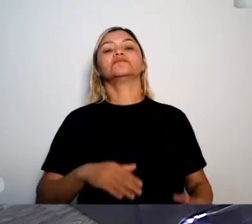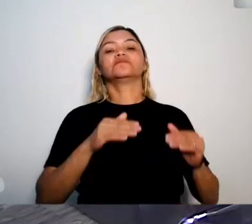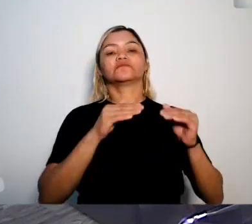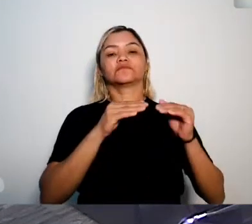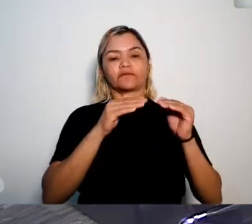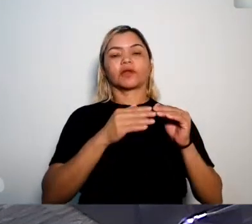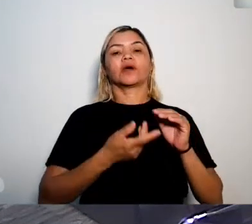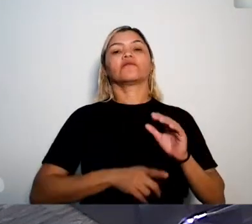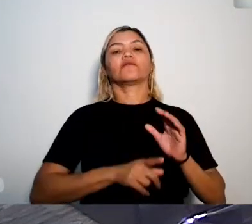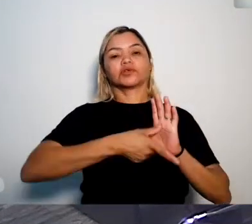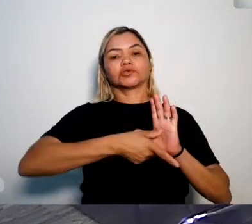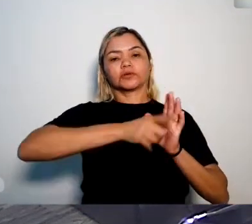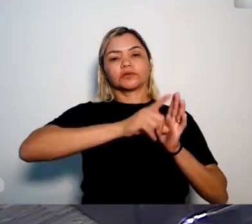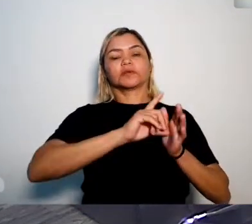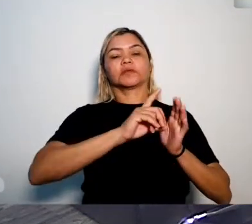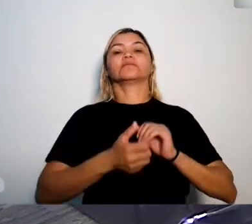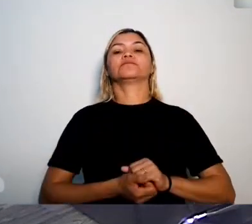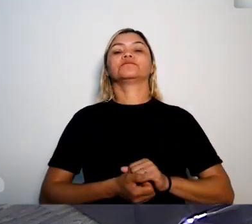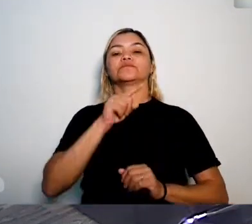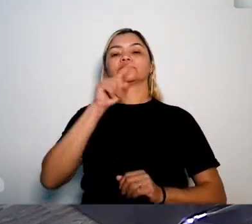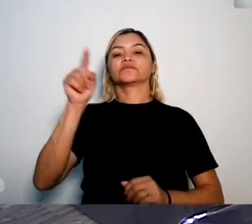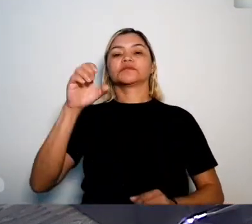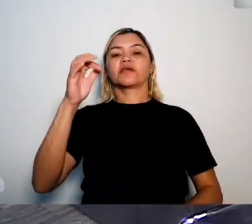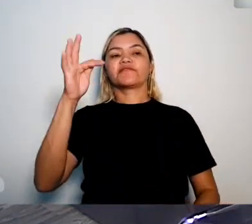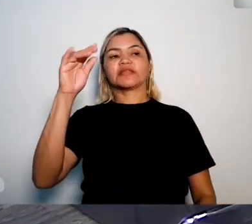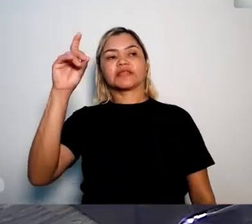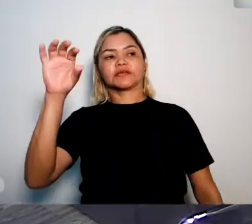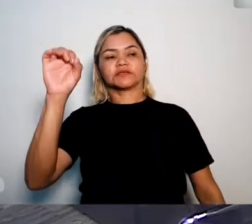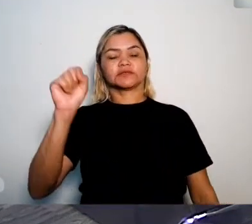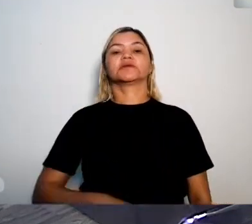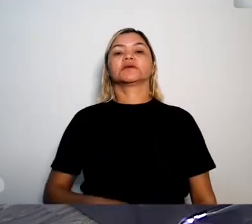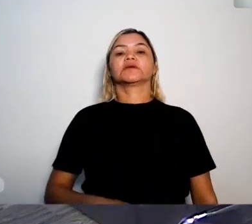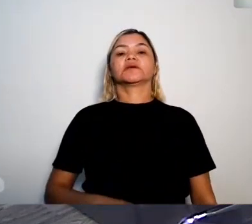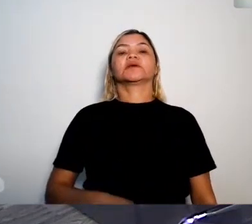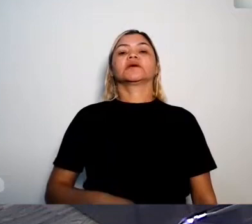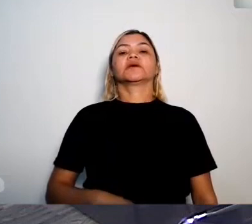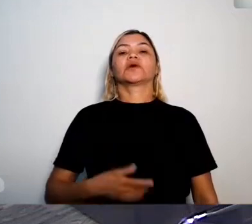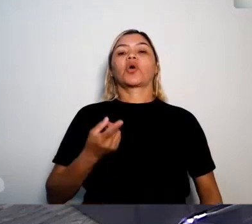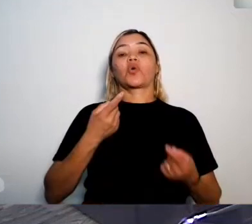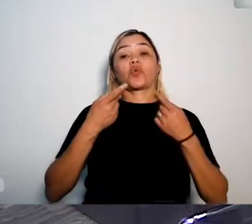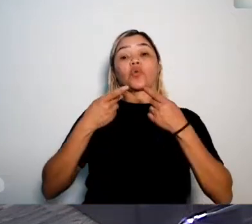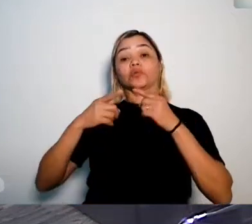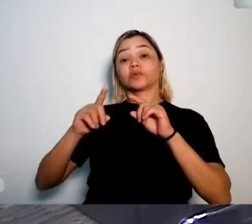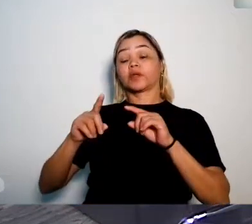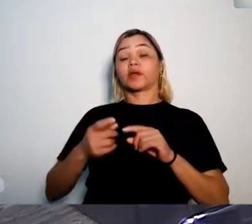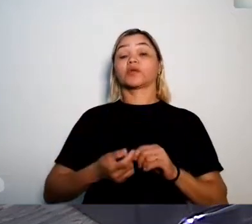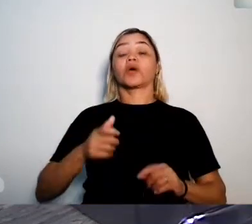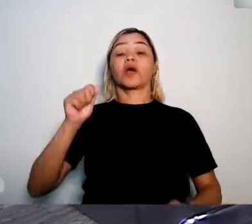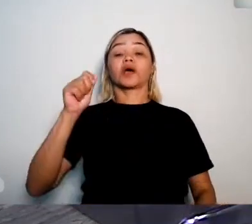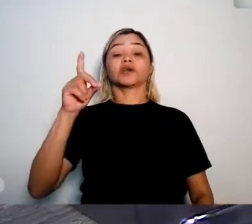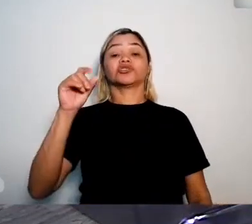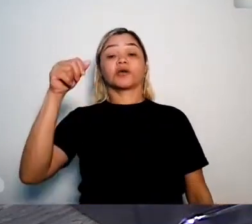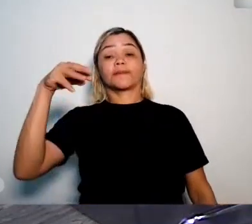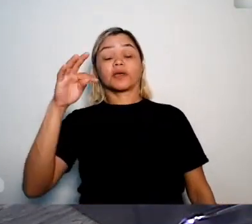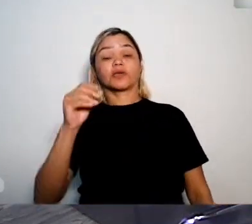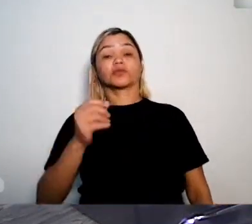Fernandes. Vereadora Rosiello. Contrário ao adiamento, para que o projeto pudesse ser votado